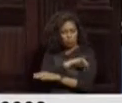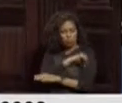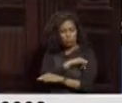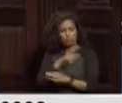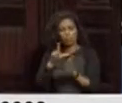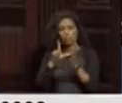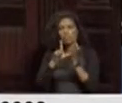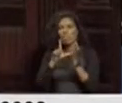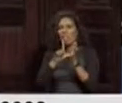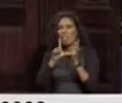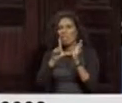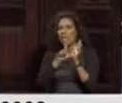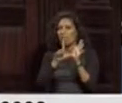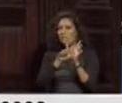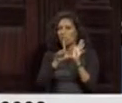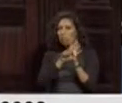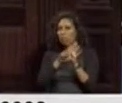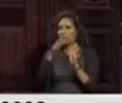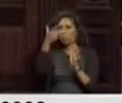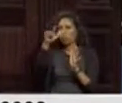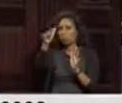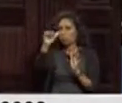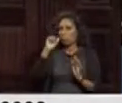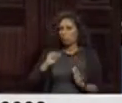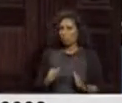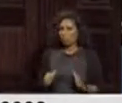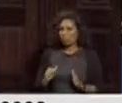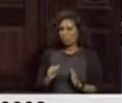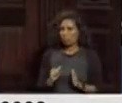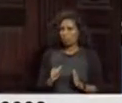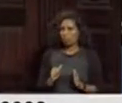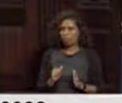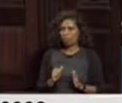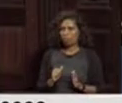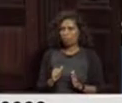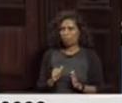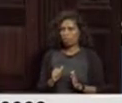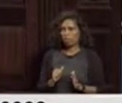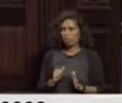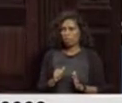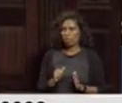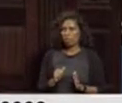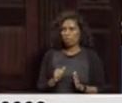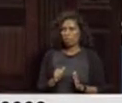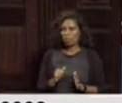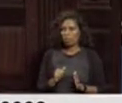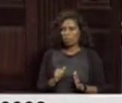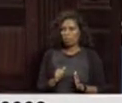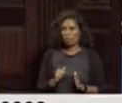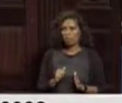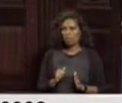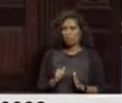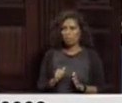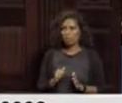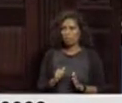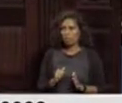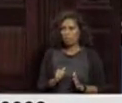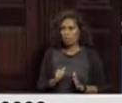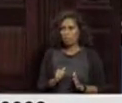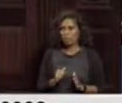criado por mesmo, pelos mesmos. E quando existe o fenômeno da anomia, o parlamento está